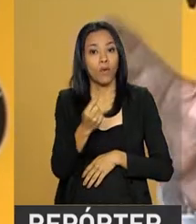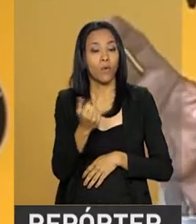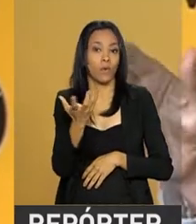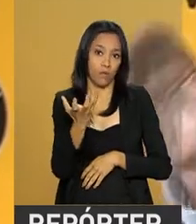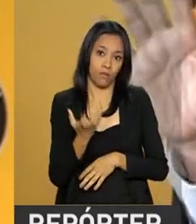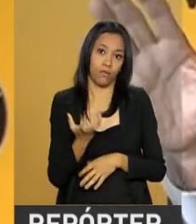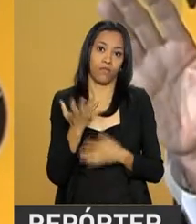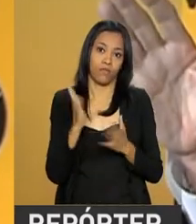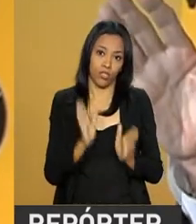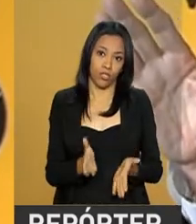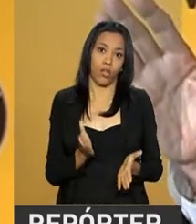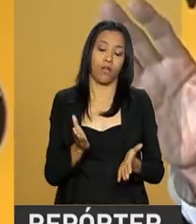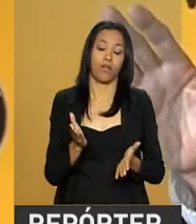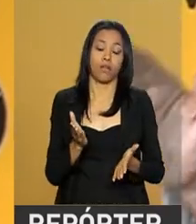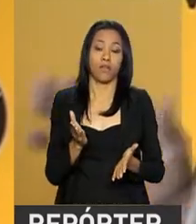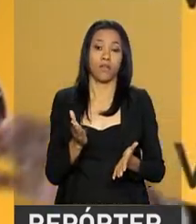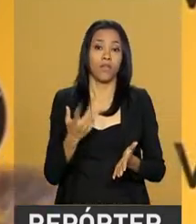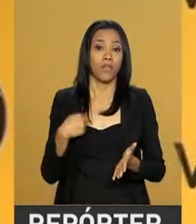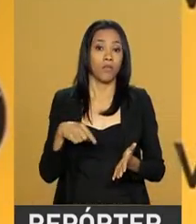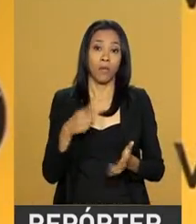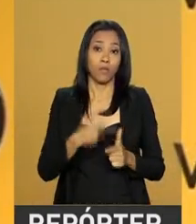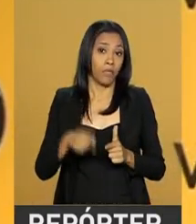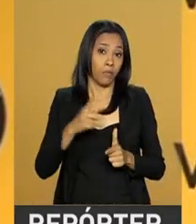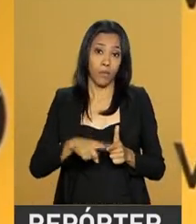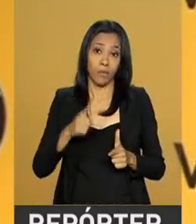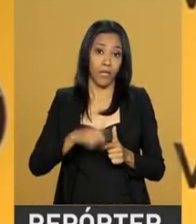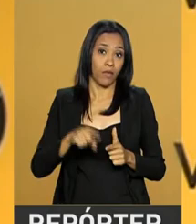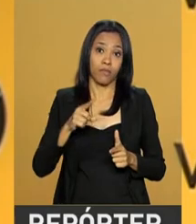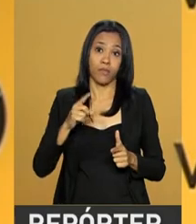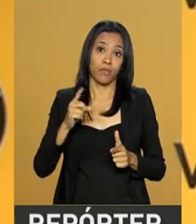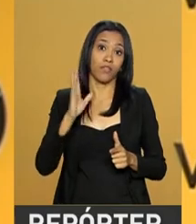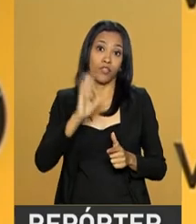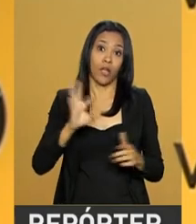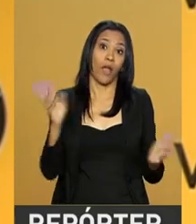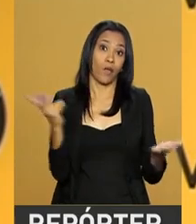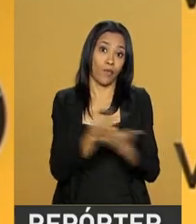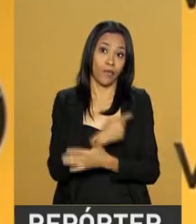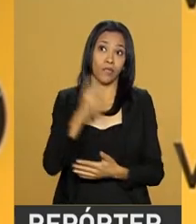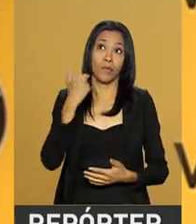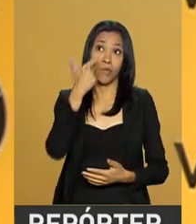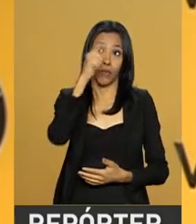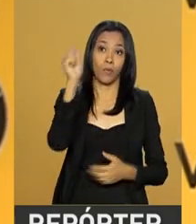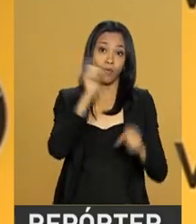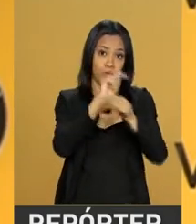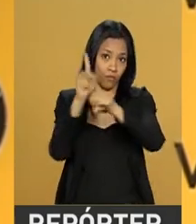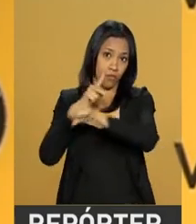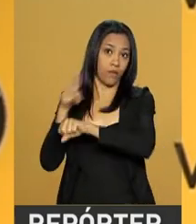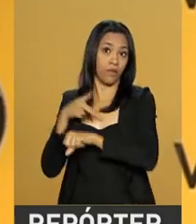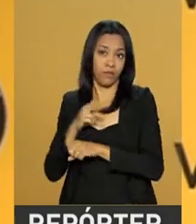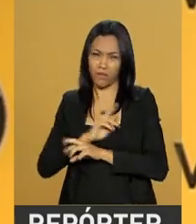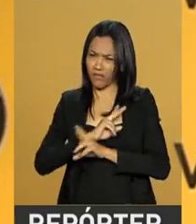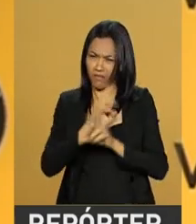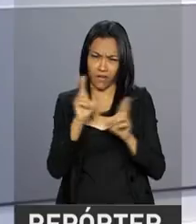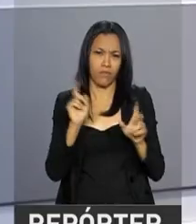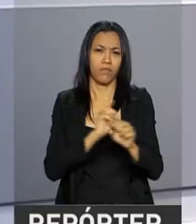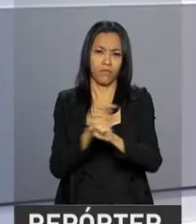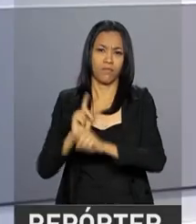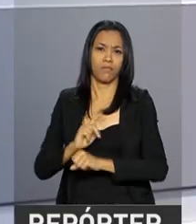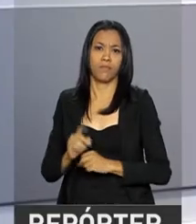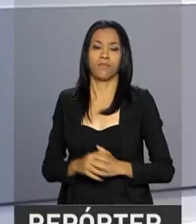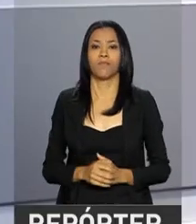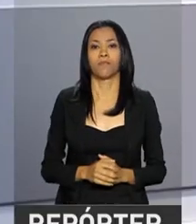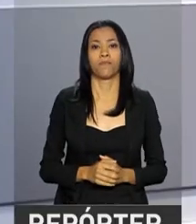e no temos problema que já aconteceu em outro país como já citei um em vários países